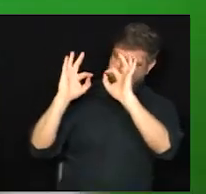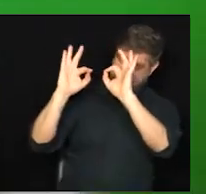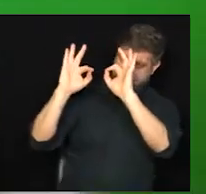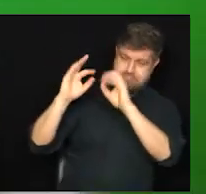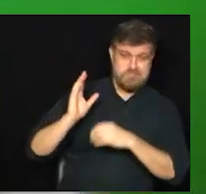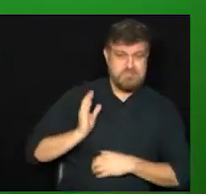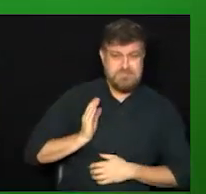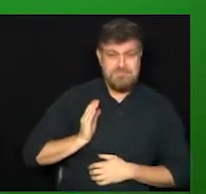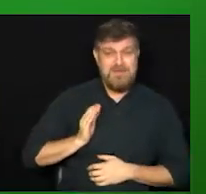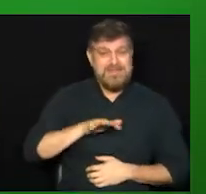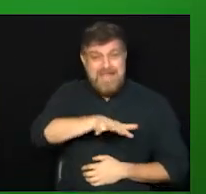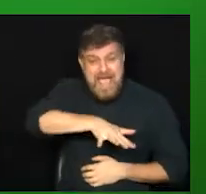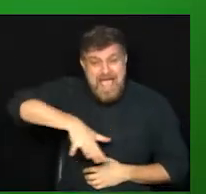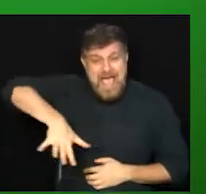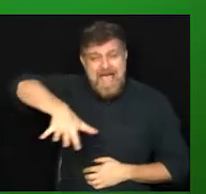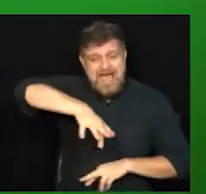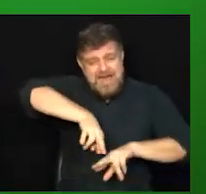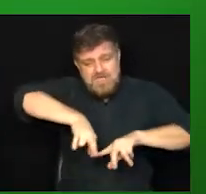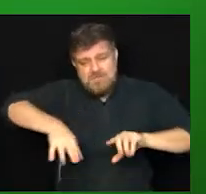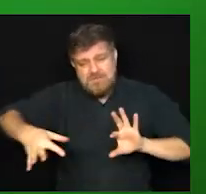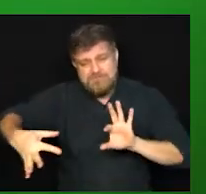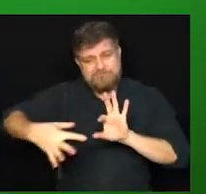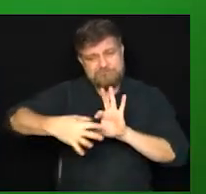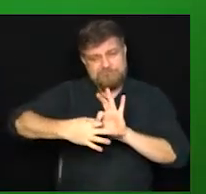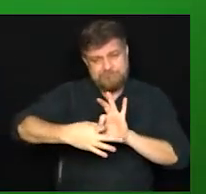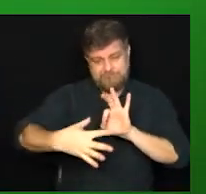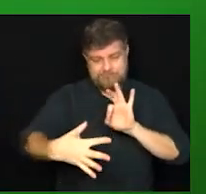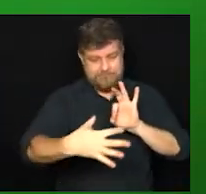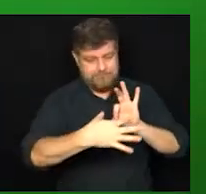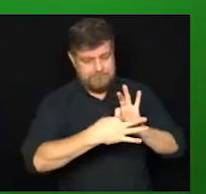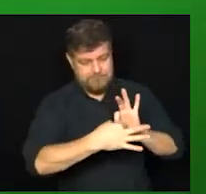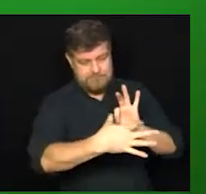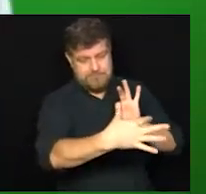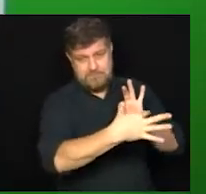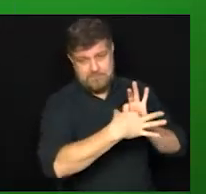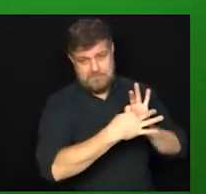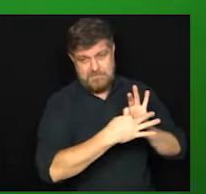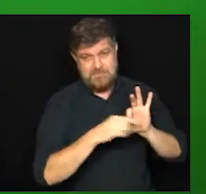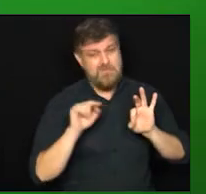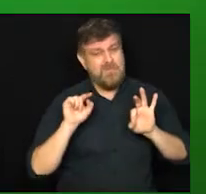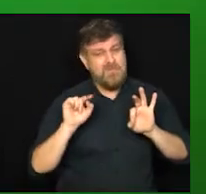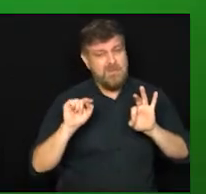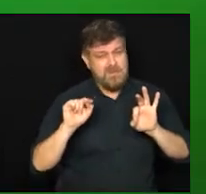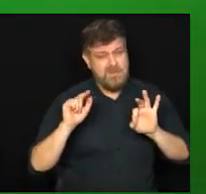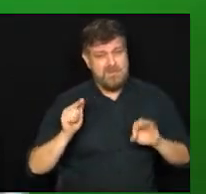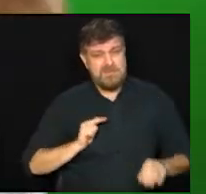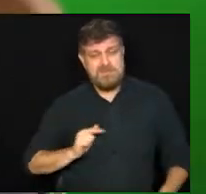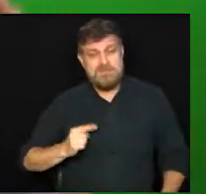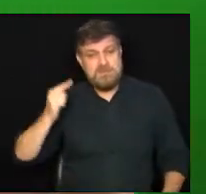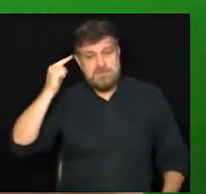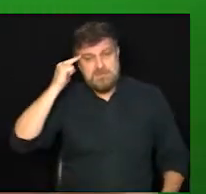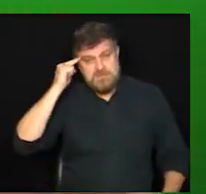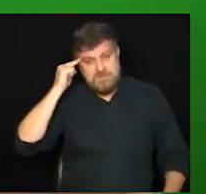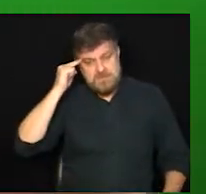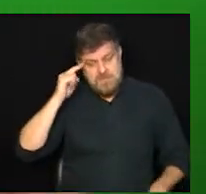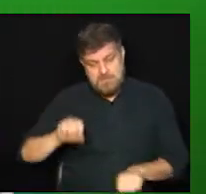setores envolvidos. Boa parte, vereador, dessa cadeia já